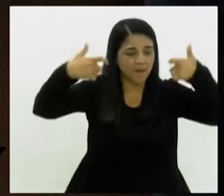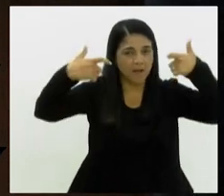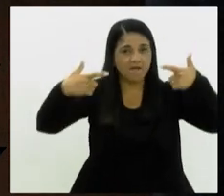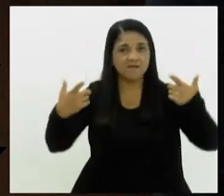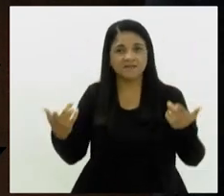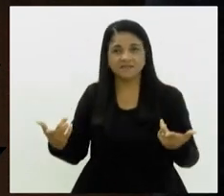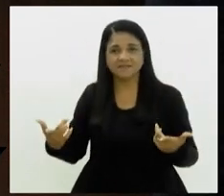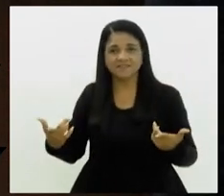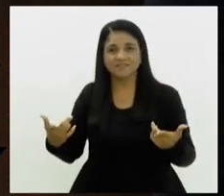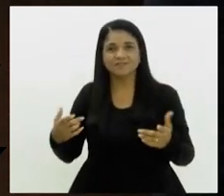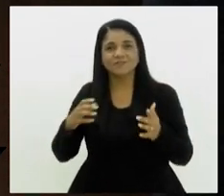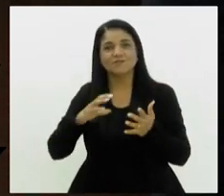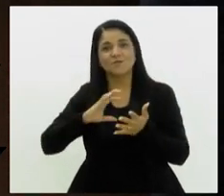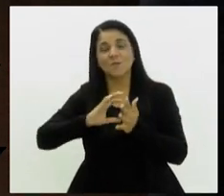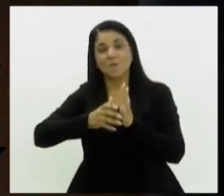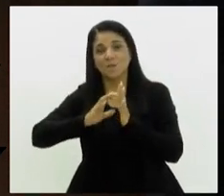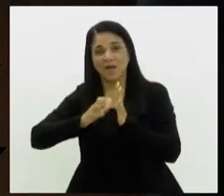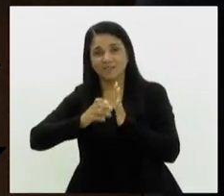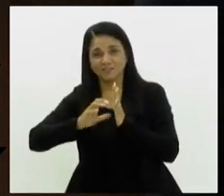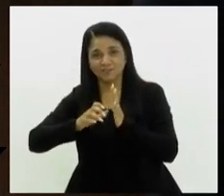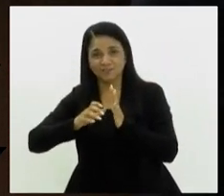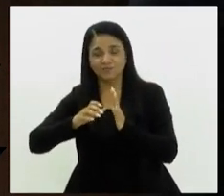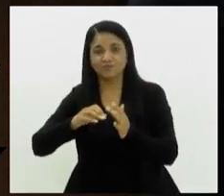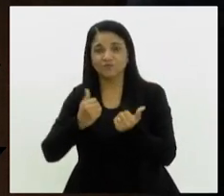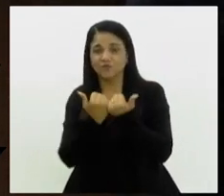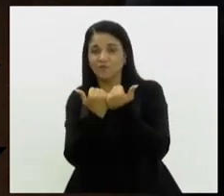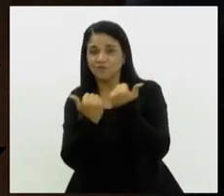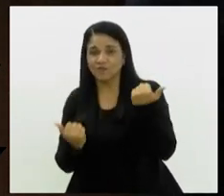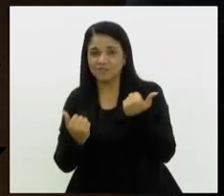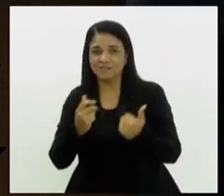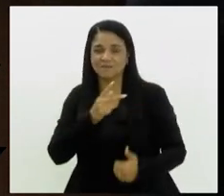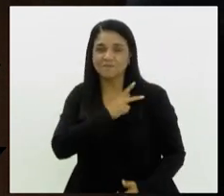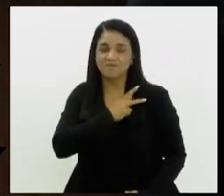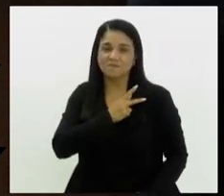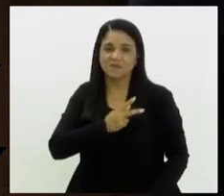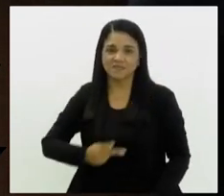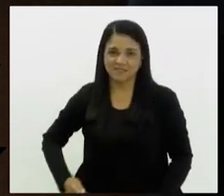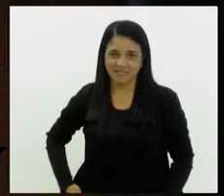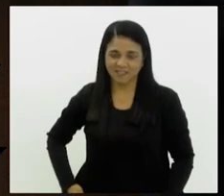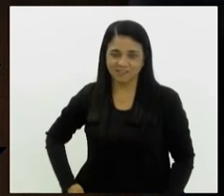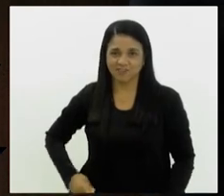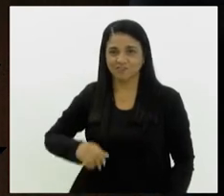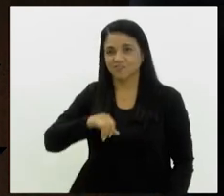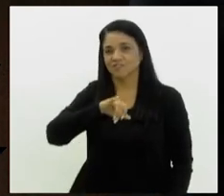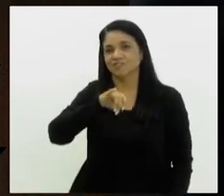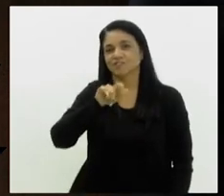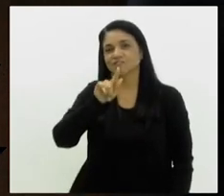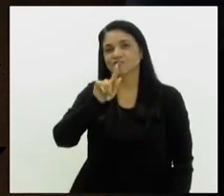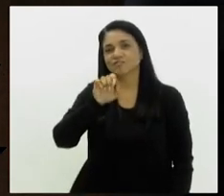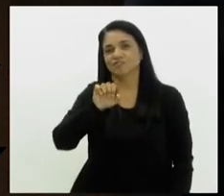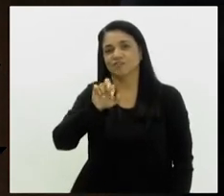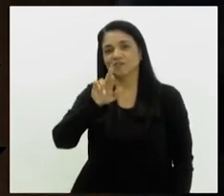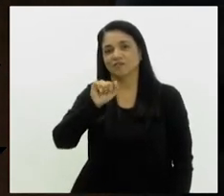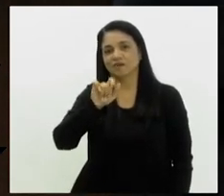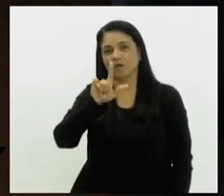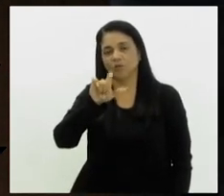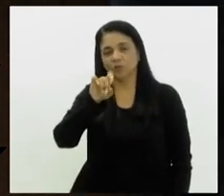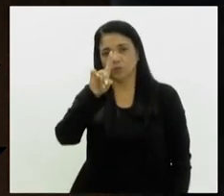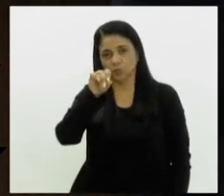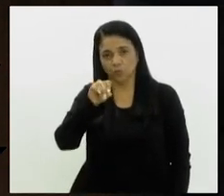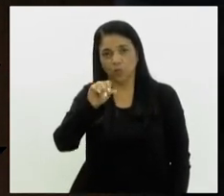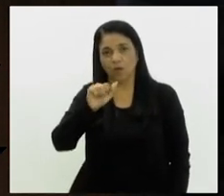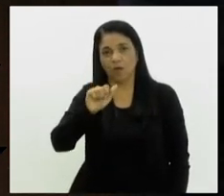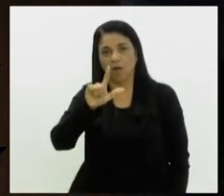justamente o partido que é do vice-presidente da República, Geraldo Alckmin. E quero aqui aproveitar esse momento para fazer